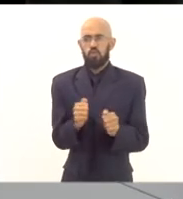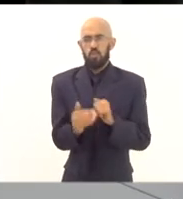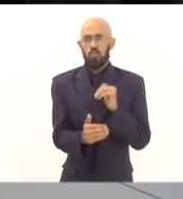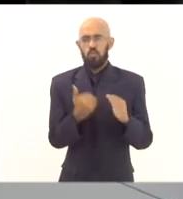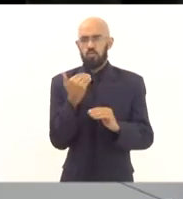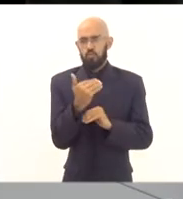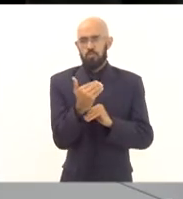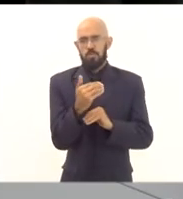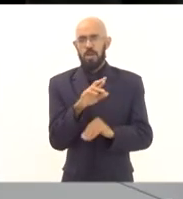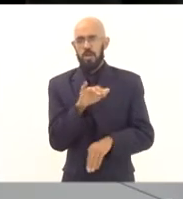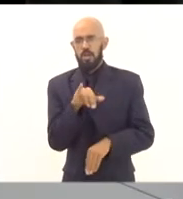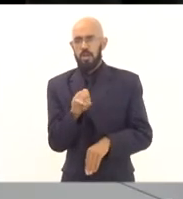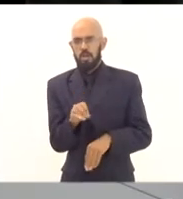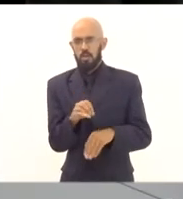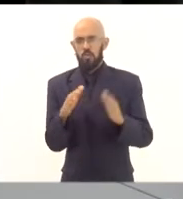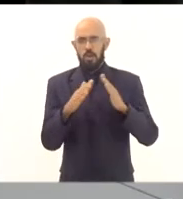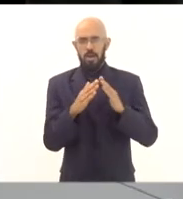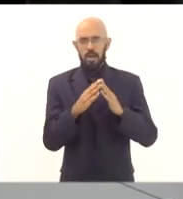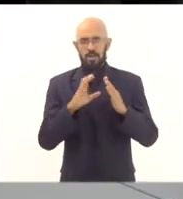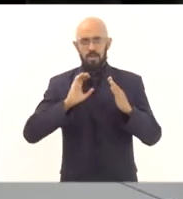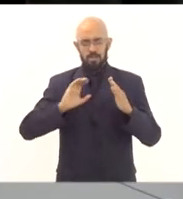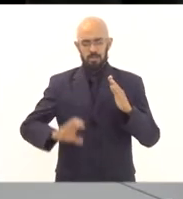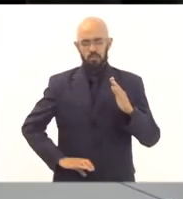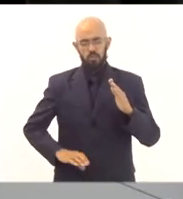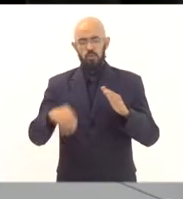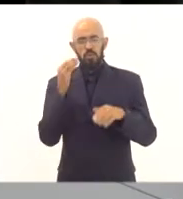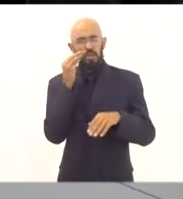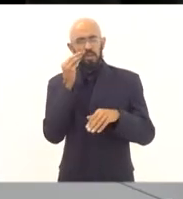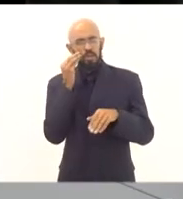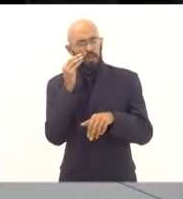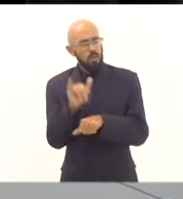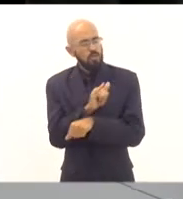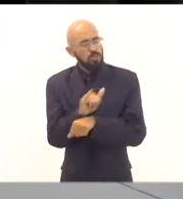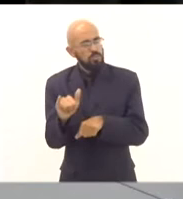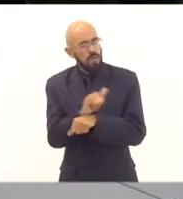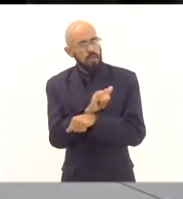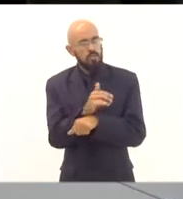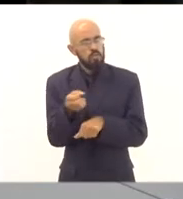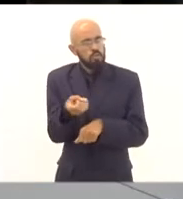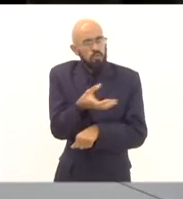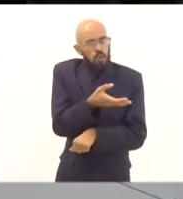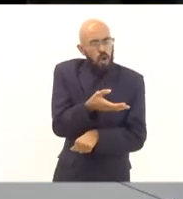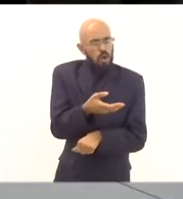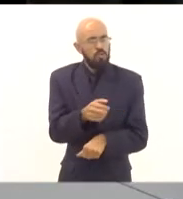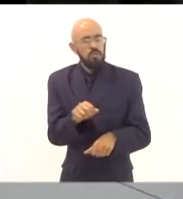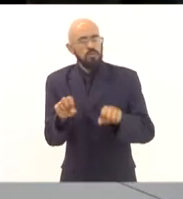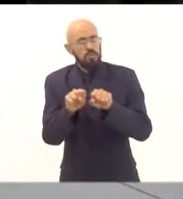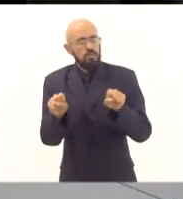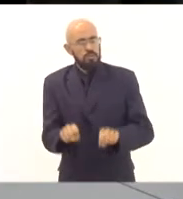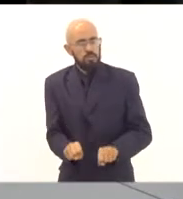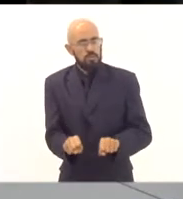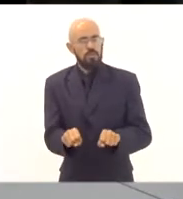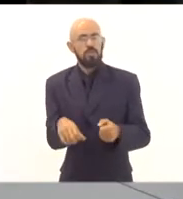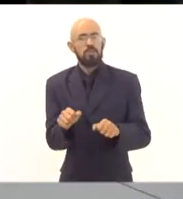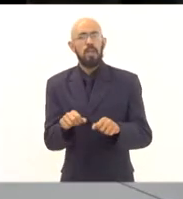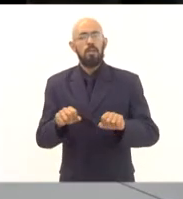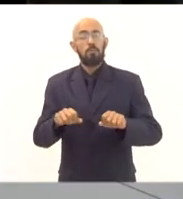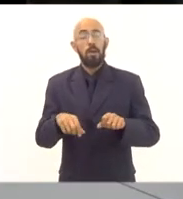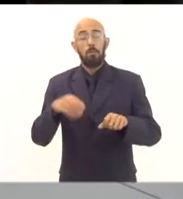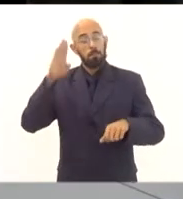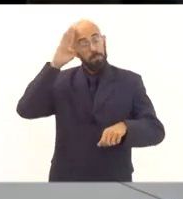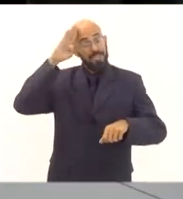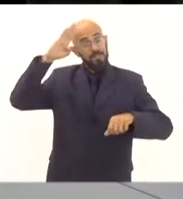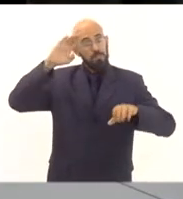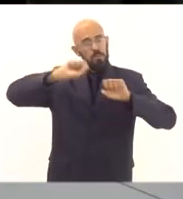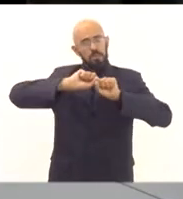supera da casa civil da senhora DH tentando aprimorar a ferramenta inclusive com as questões de Transparência